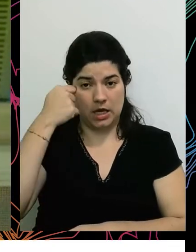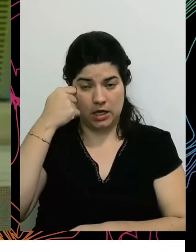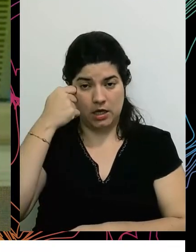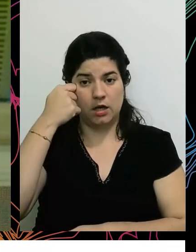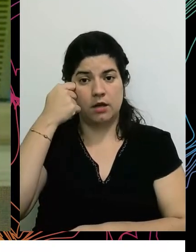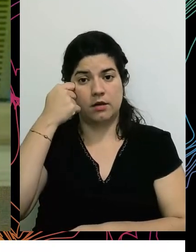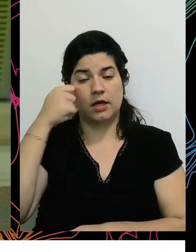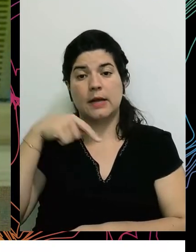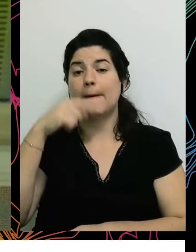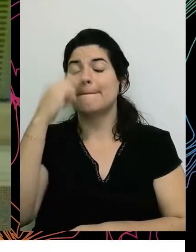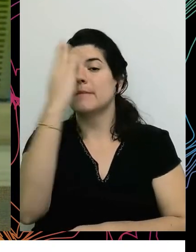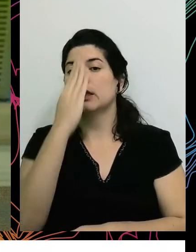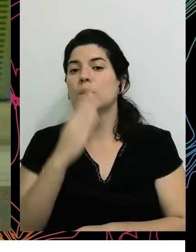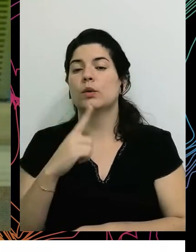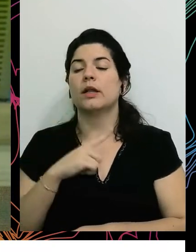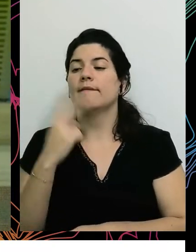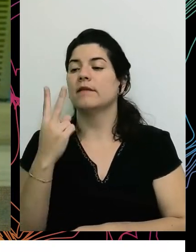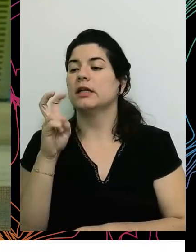só temos 5%.